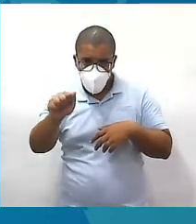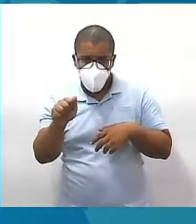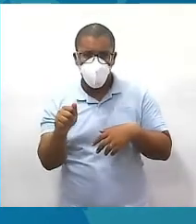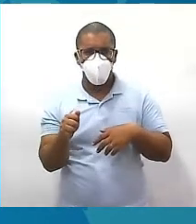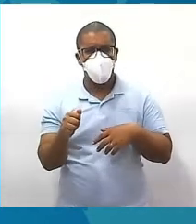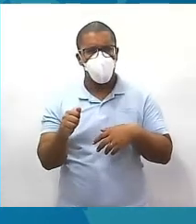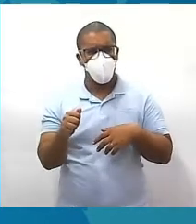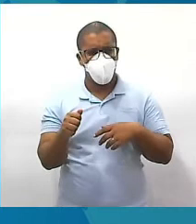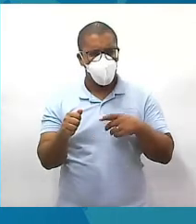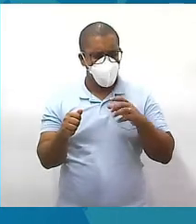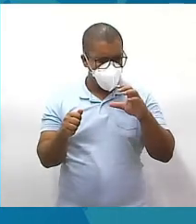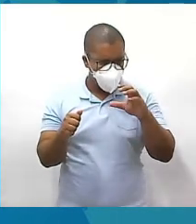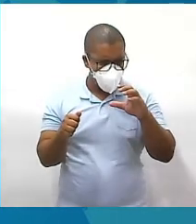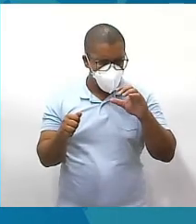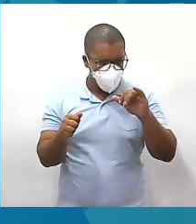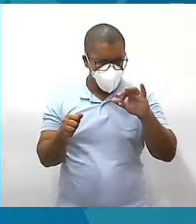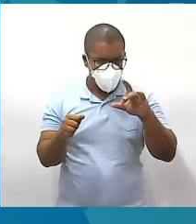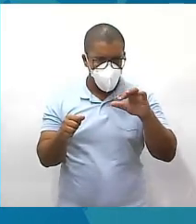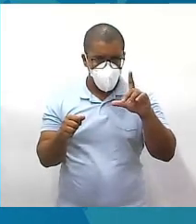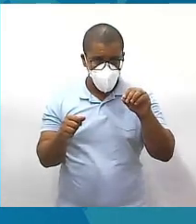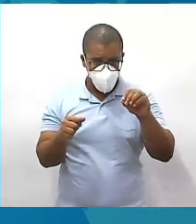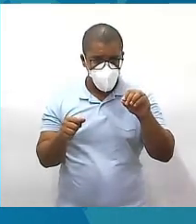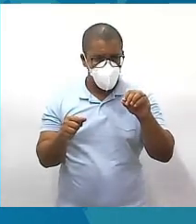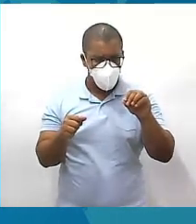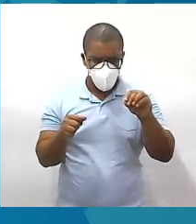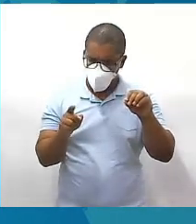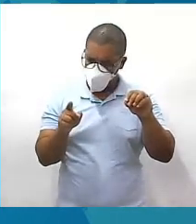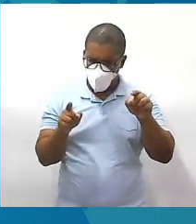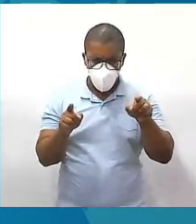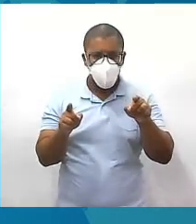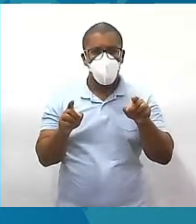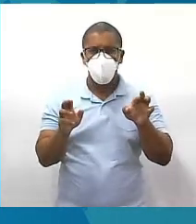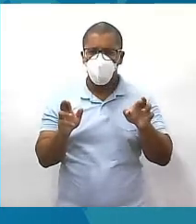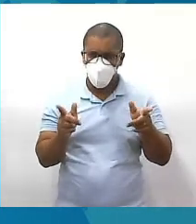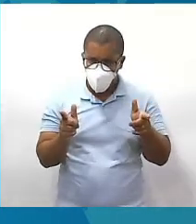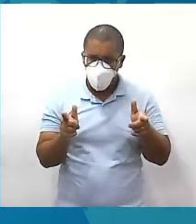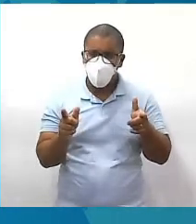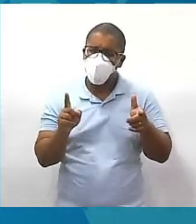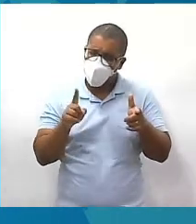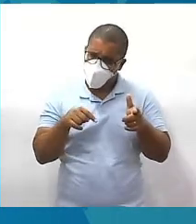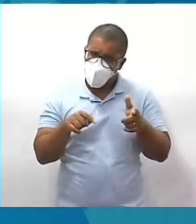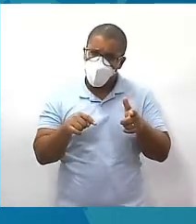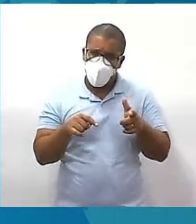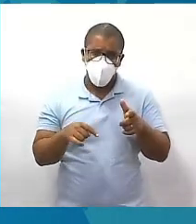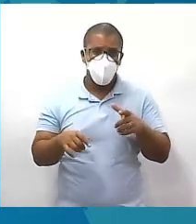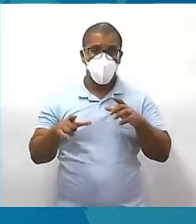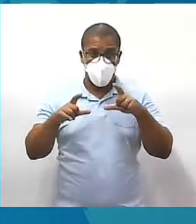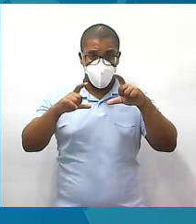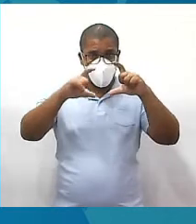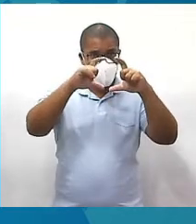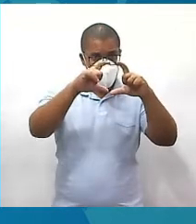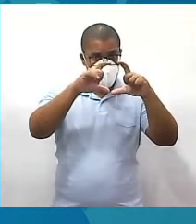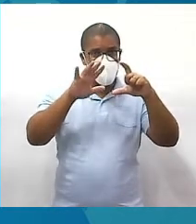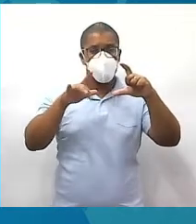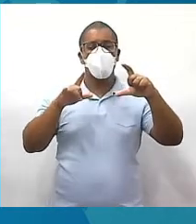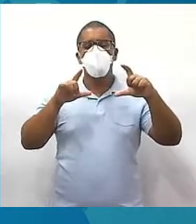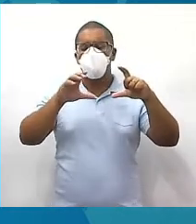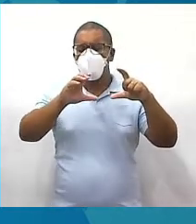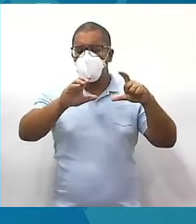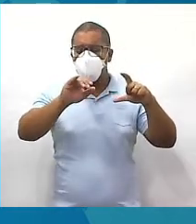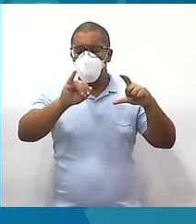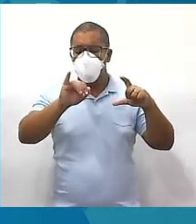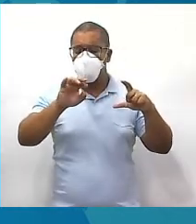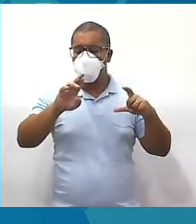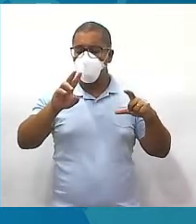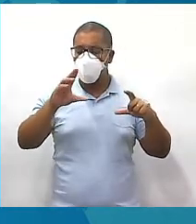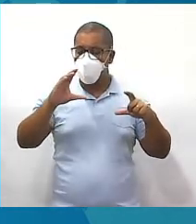Sim. Círculo, a gente viu que tem aquelas características, e circunferência é um conjunto de pontos de